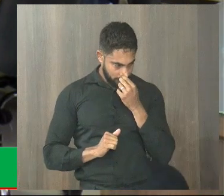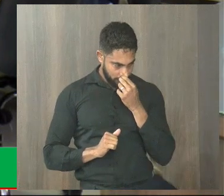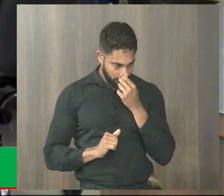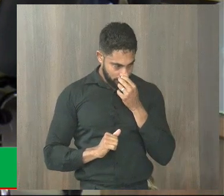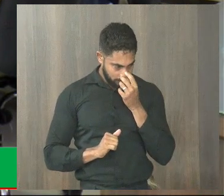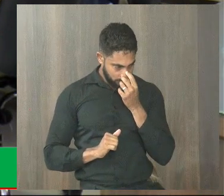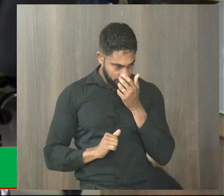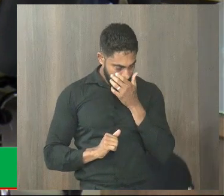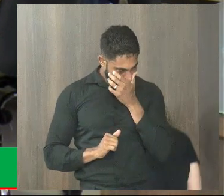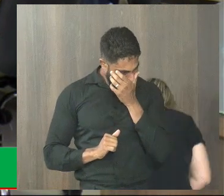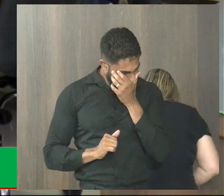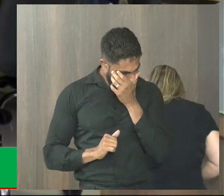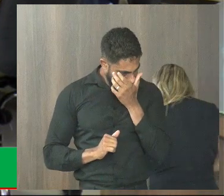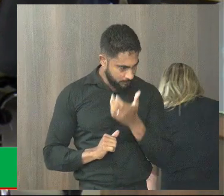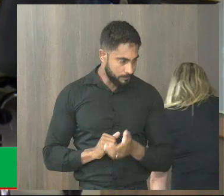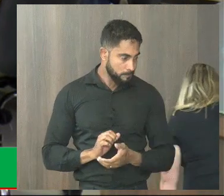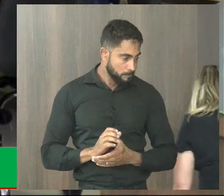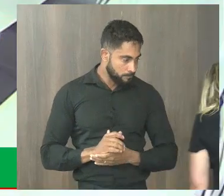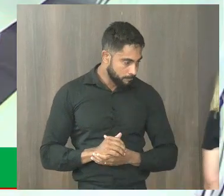O parecer desse.